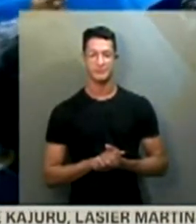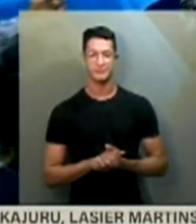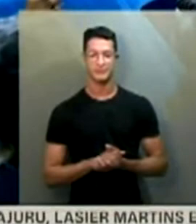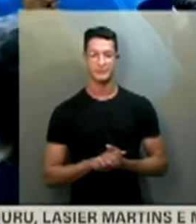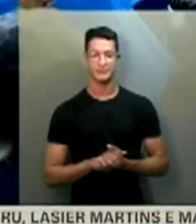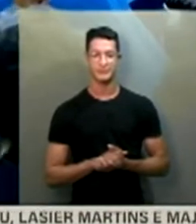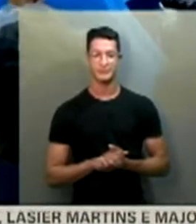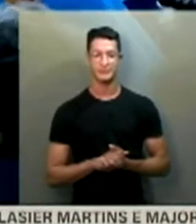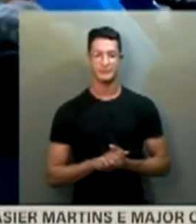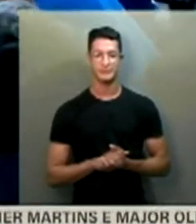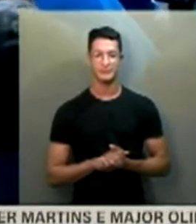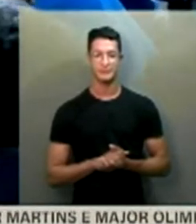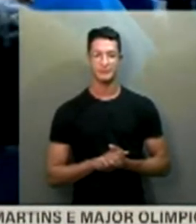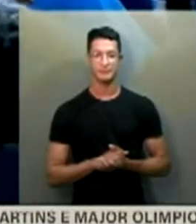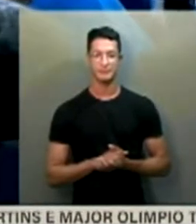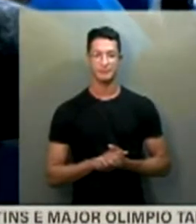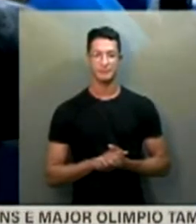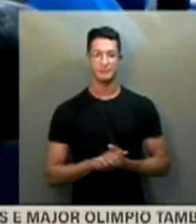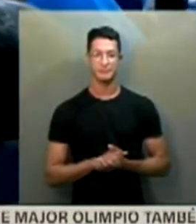O silêncio de perto.